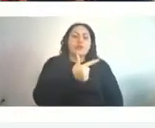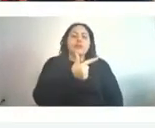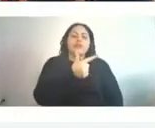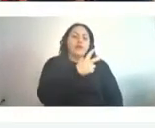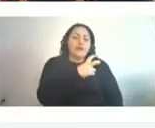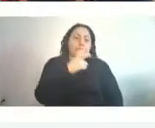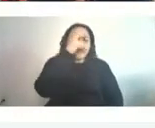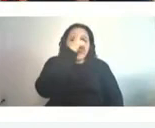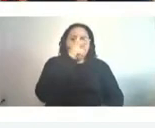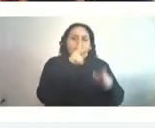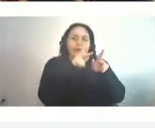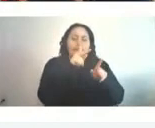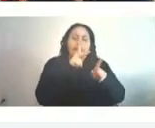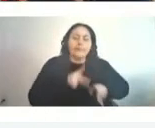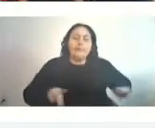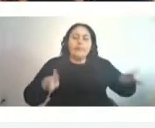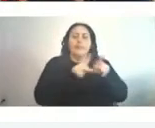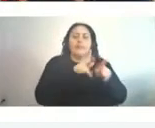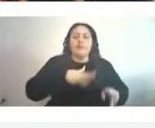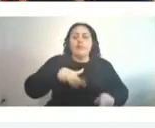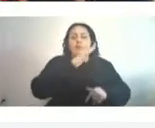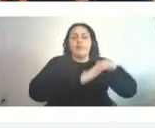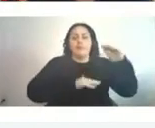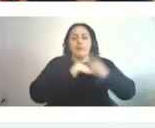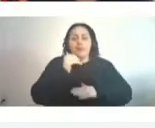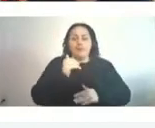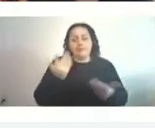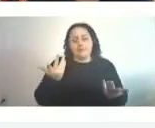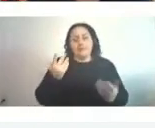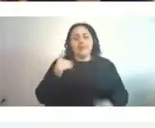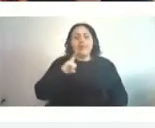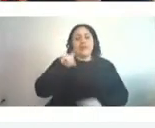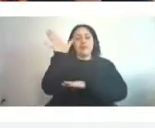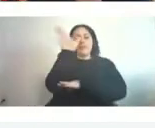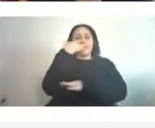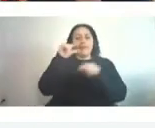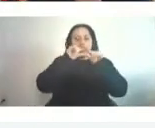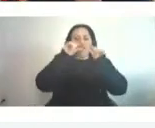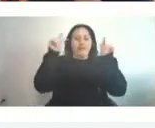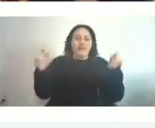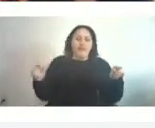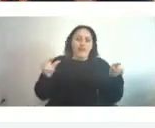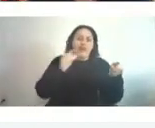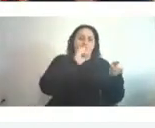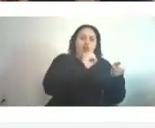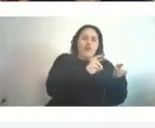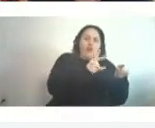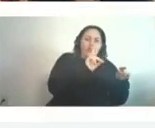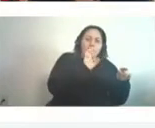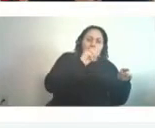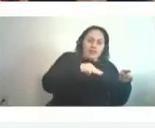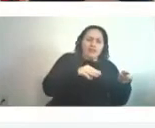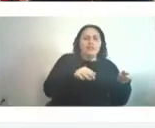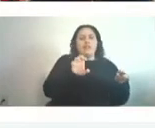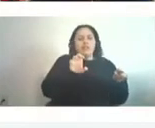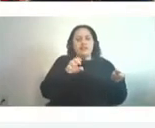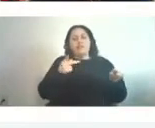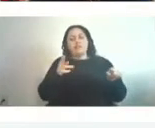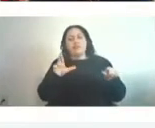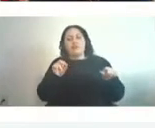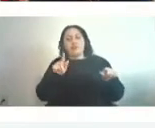Enfim, né? Ordem e progresso, que está lá na nossa bandeira, né? Que é a evidência do pensamento